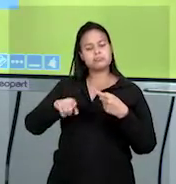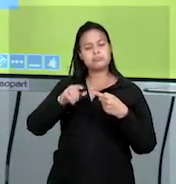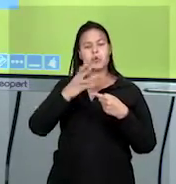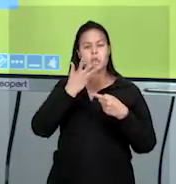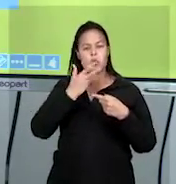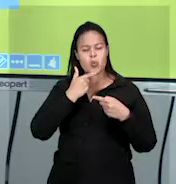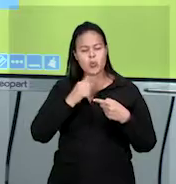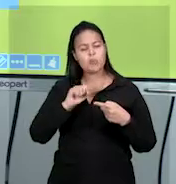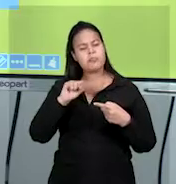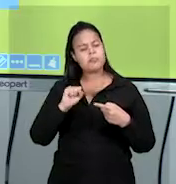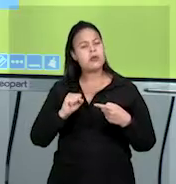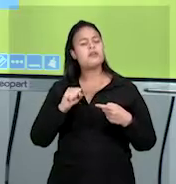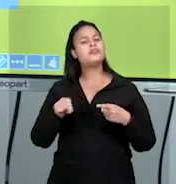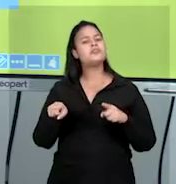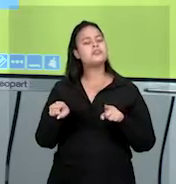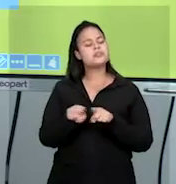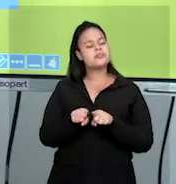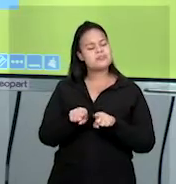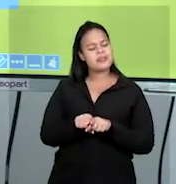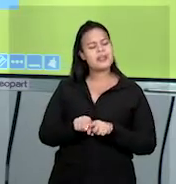coroplético também pode ter